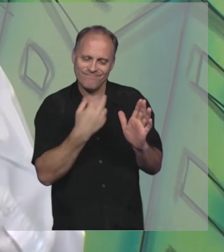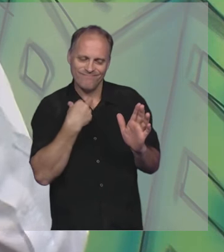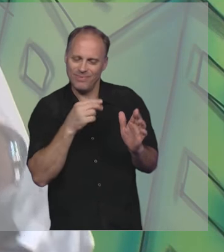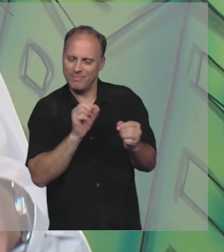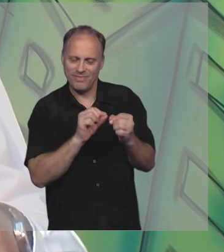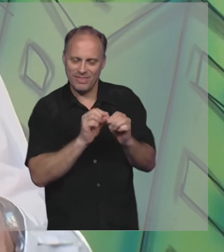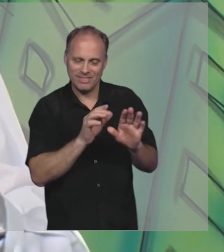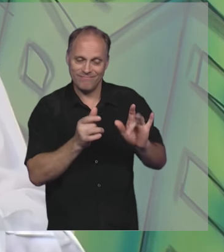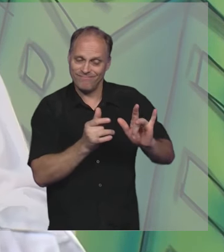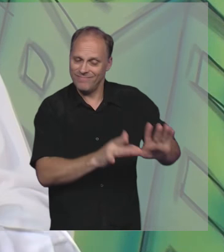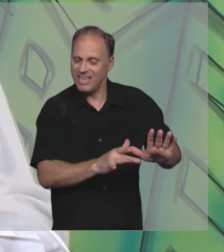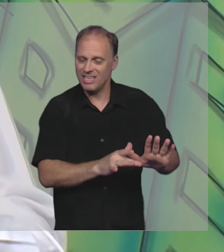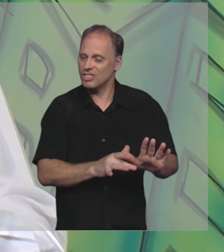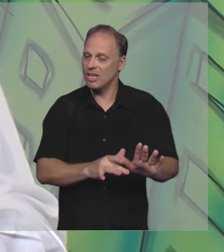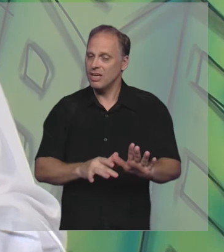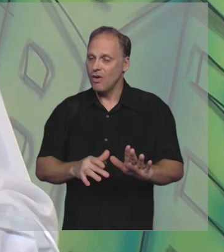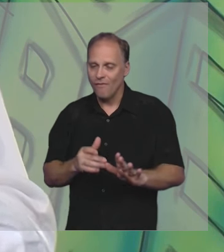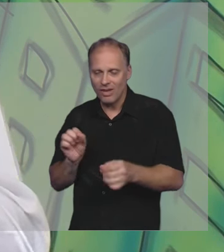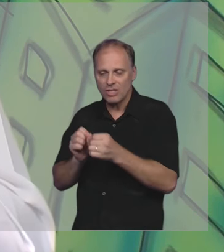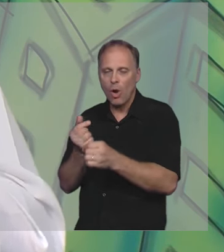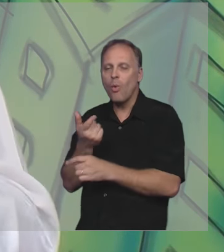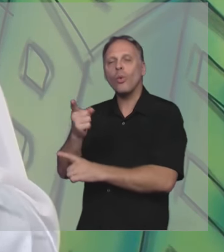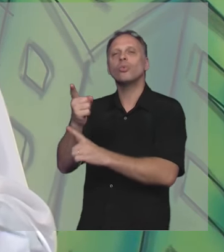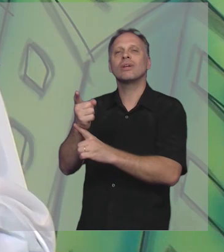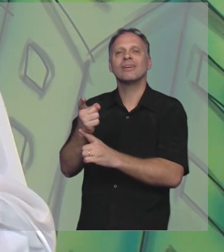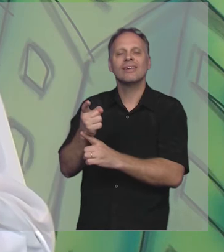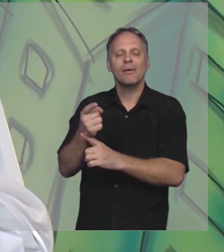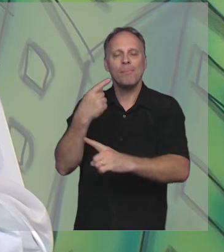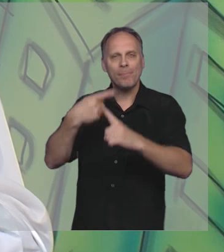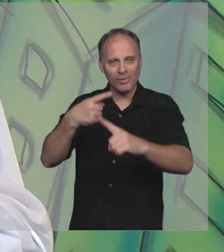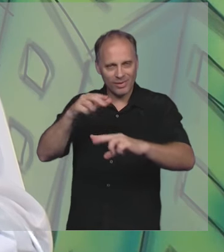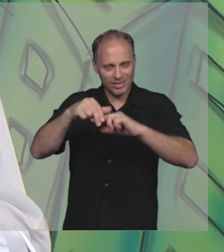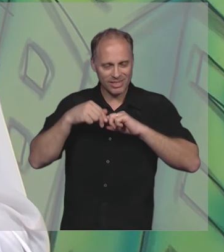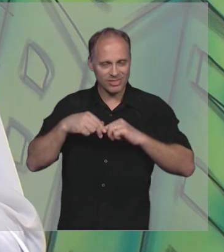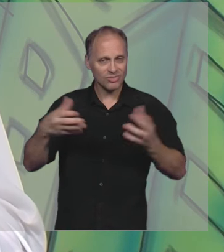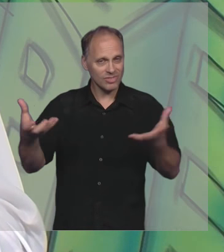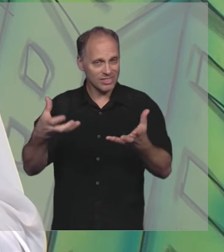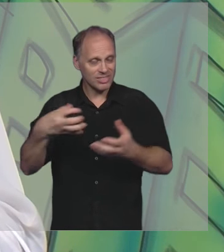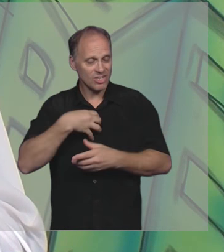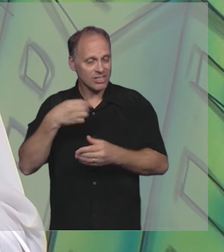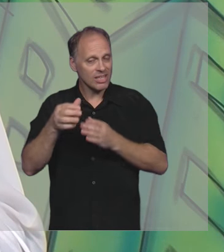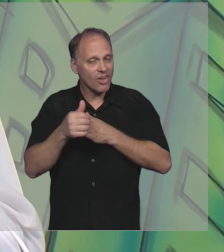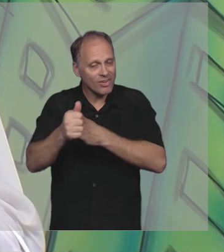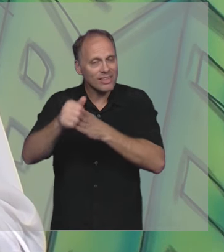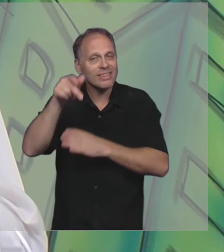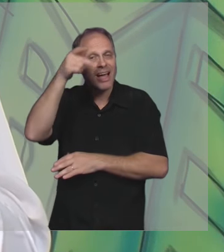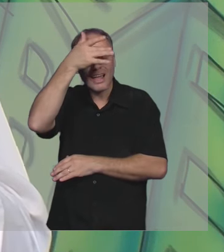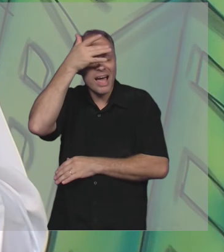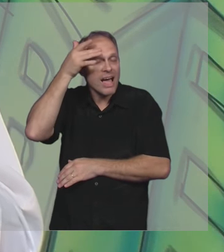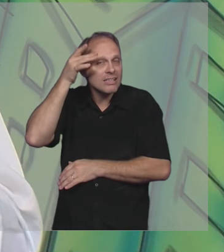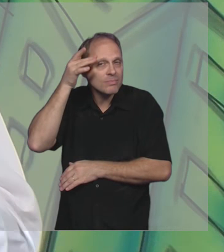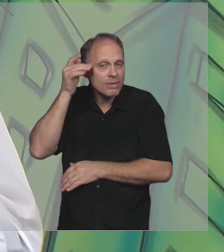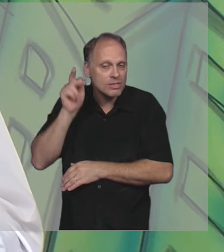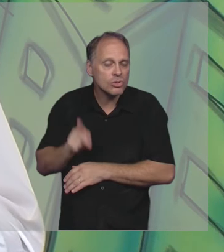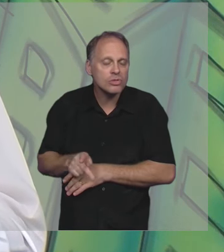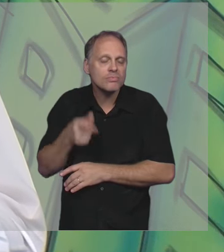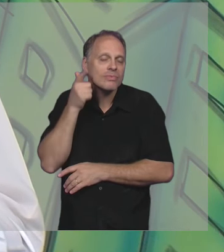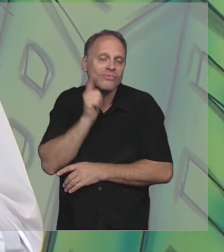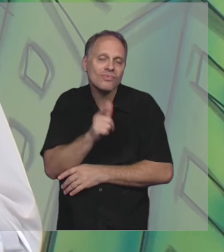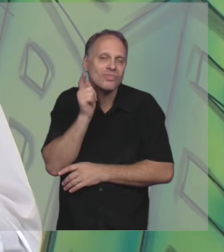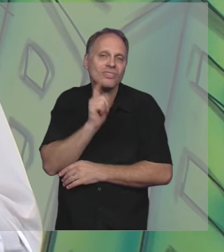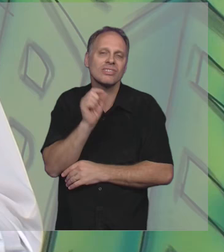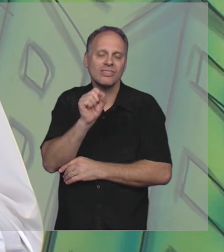cirurgias, tu deixa de fazer alguns tratamentos e nesse sentido hoje a gente tem que orientar as pessoas para conseguir